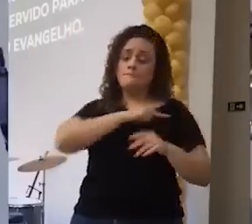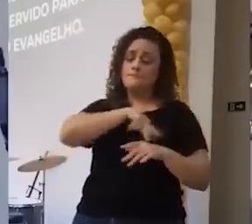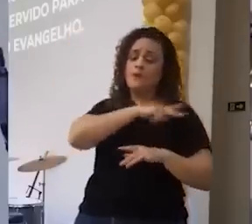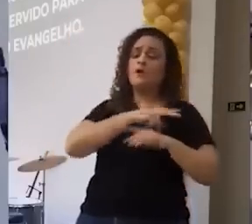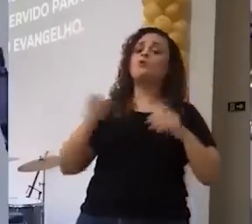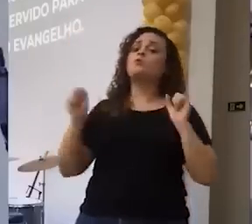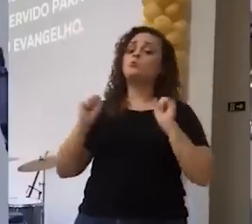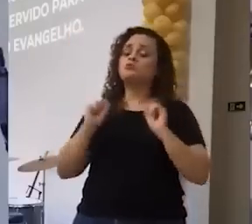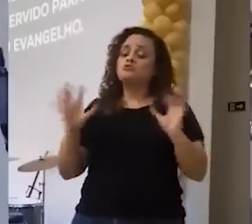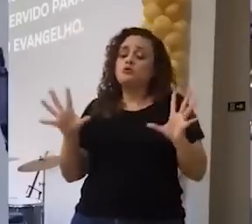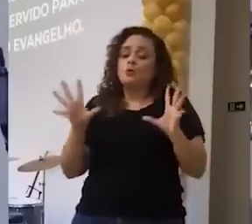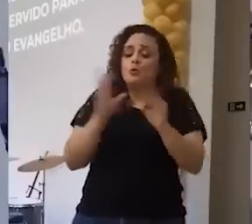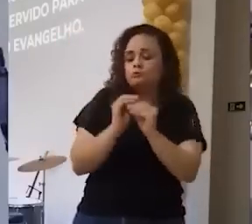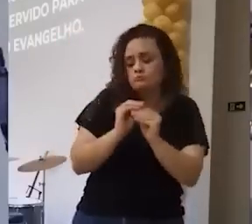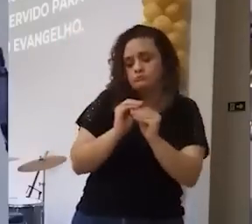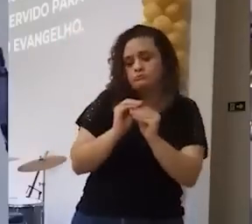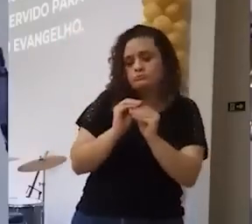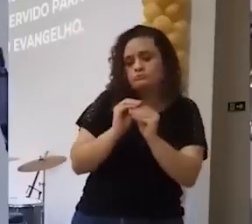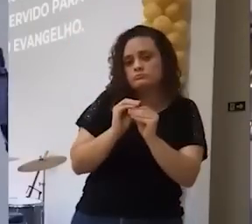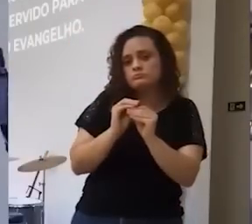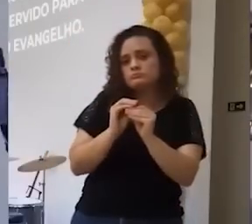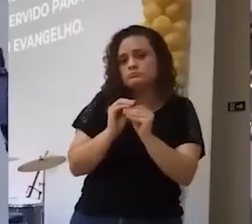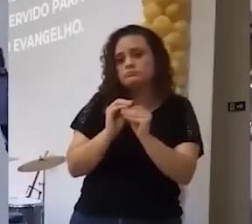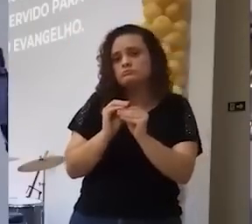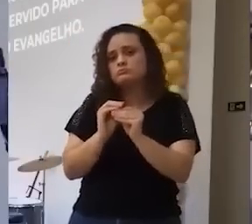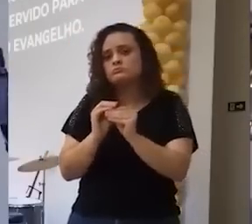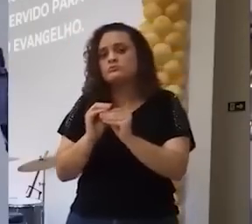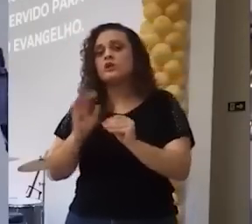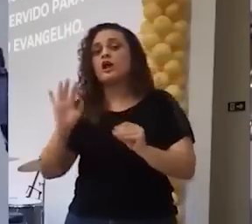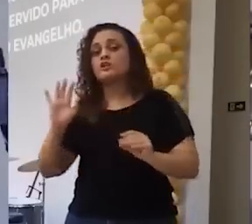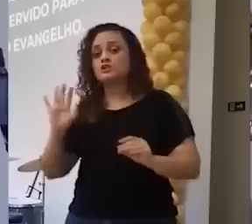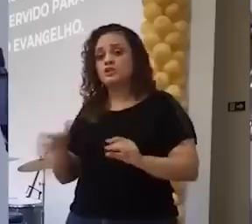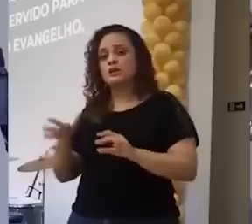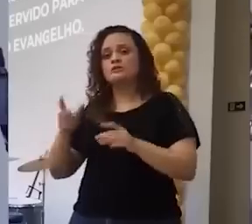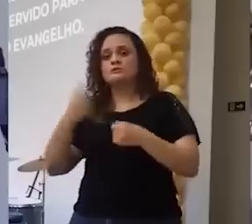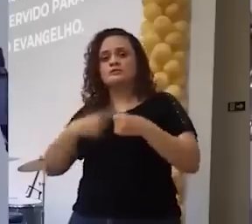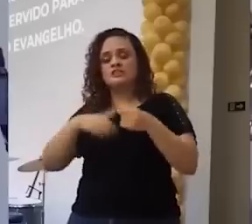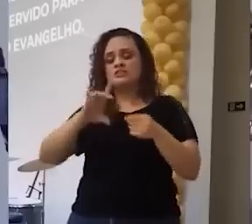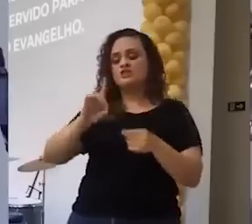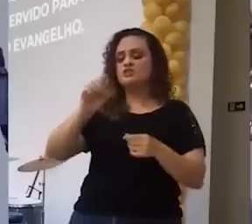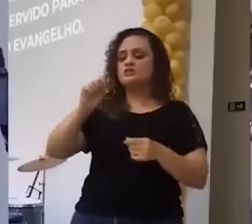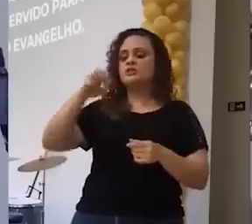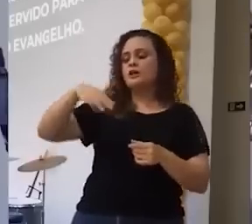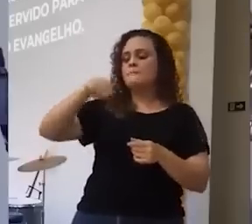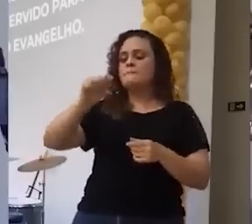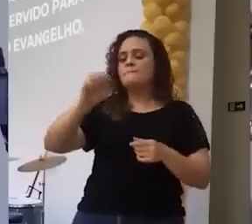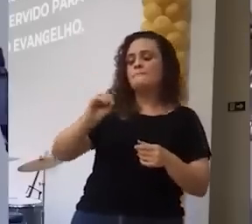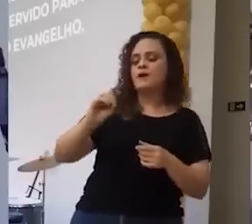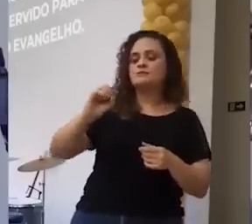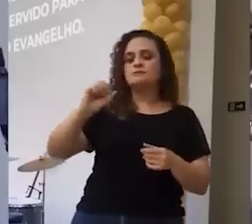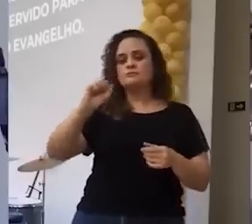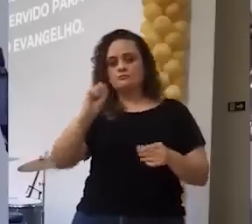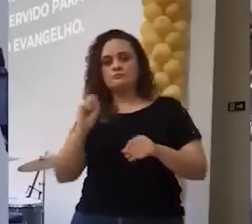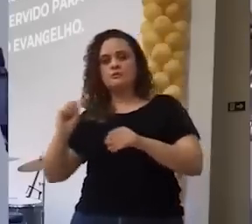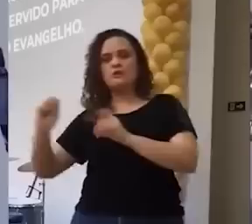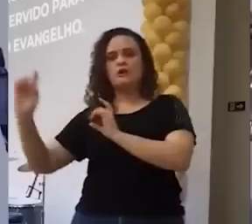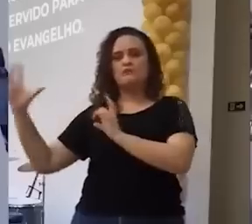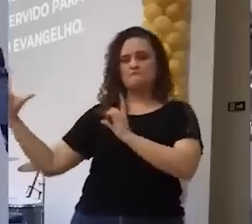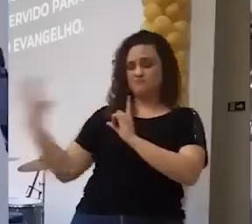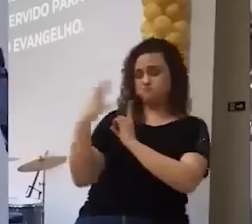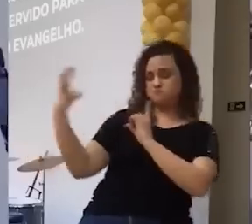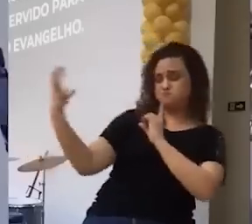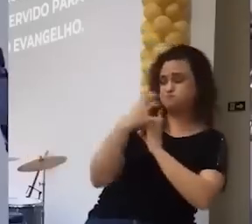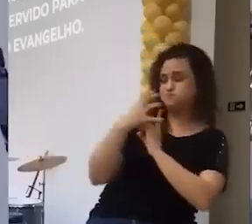assim: eu fui perseguido em Damasco, eu fui rejeitado em Jerusalém, eu